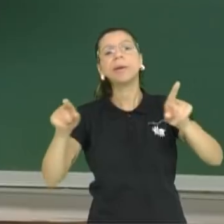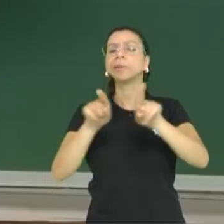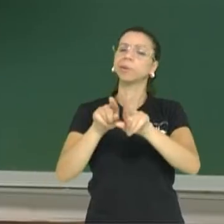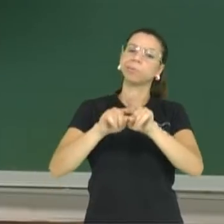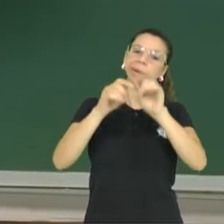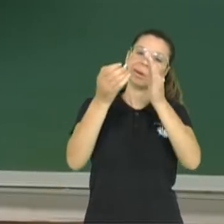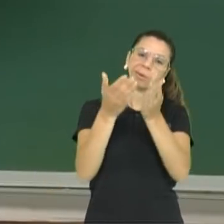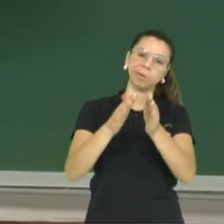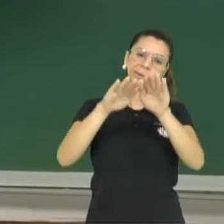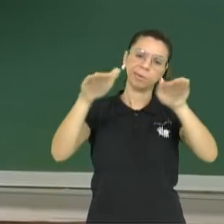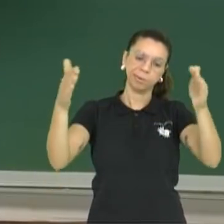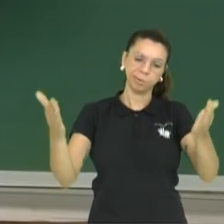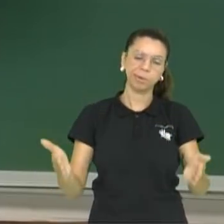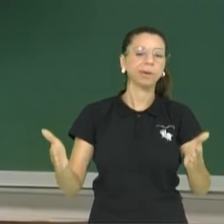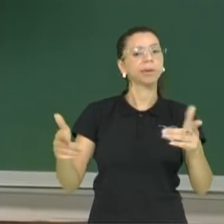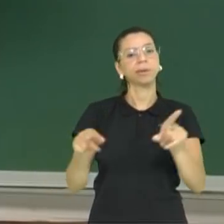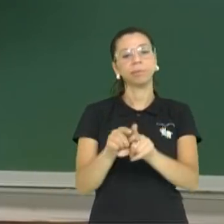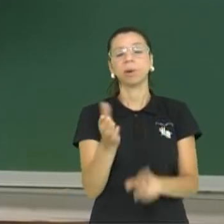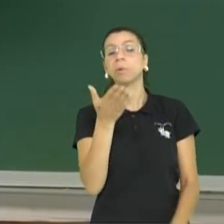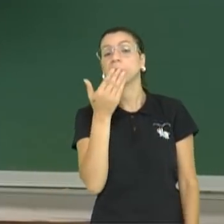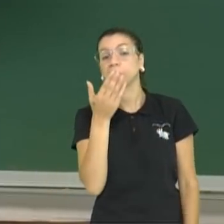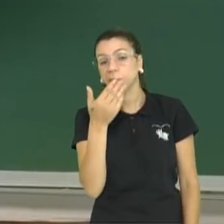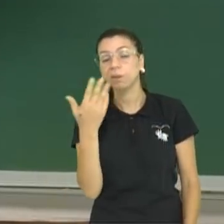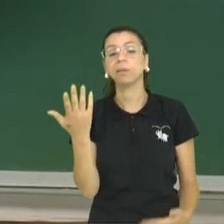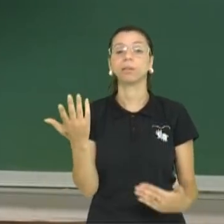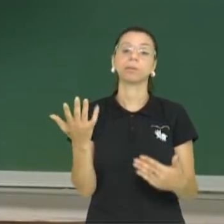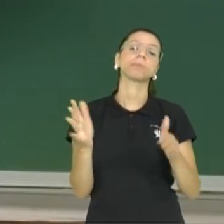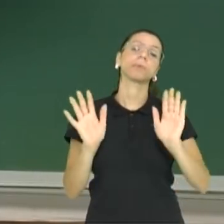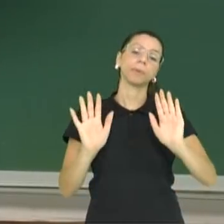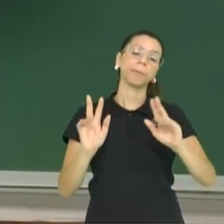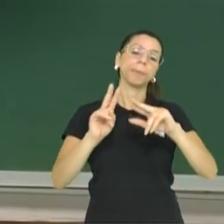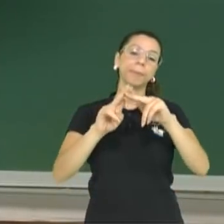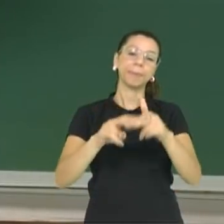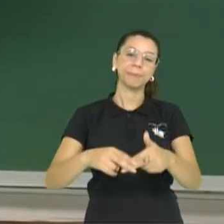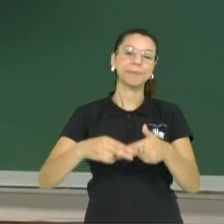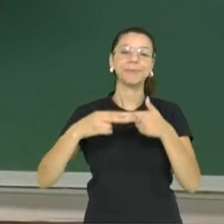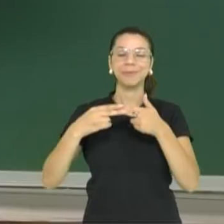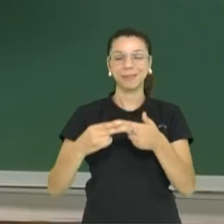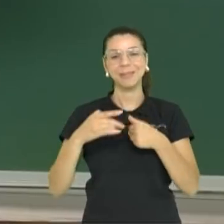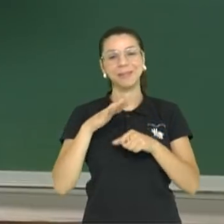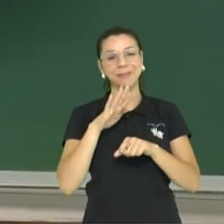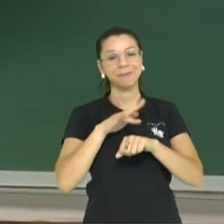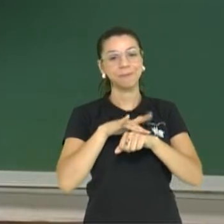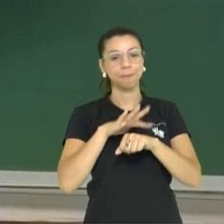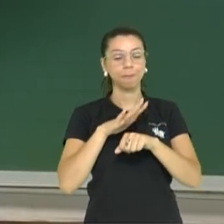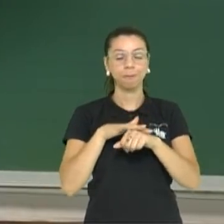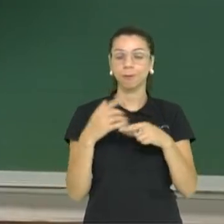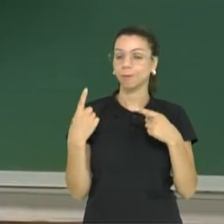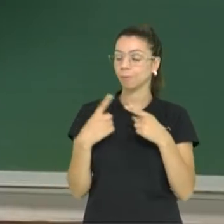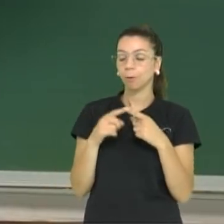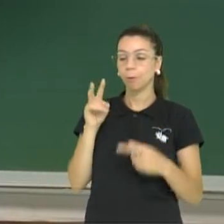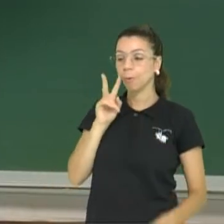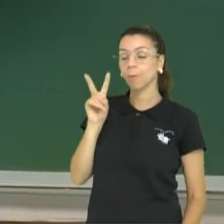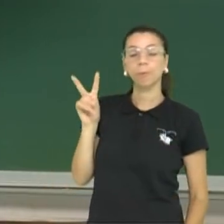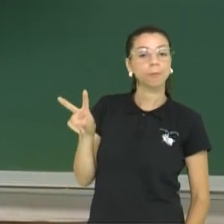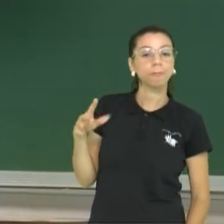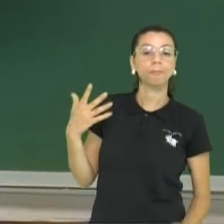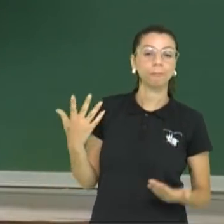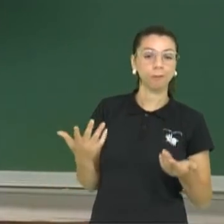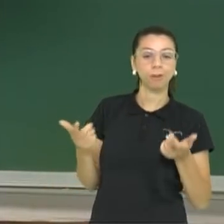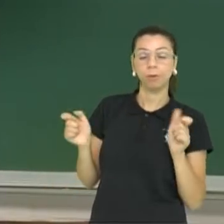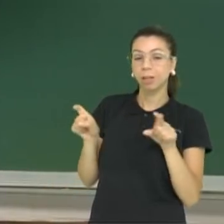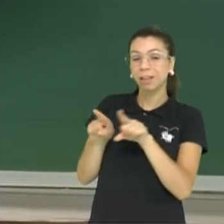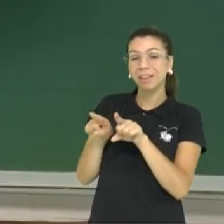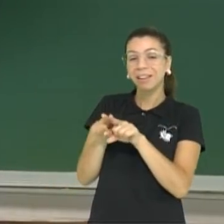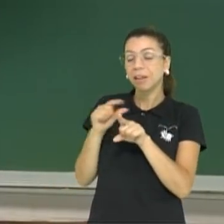mesa, sobre um alimento. Por isso que muitas vezes ficamos doentes, porque a gente não vê esses seres. E